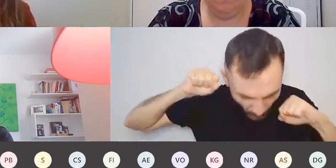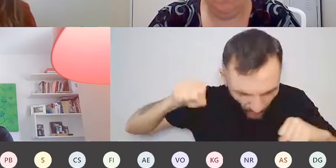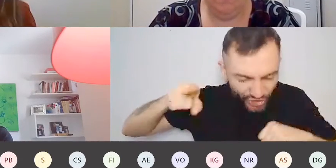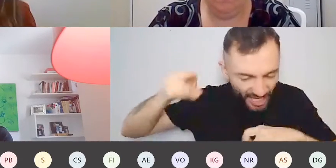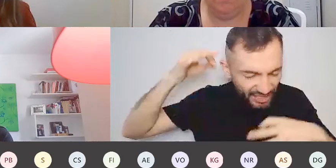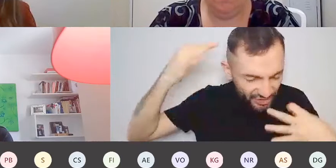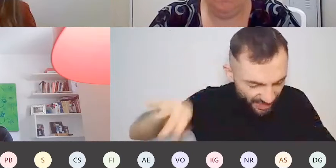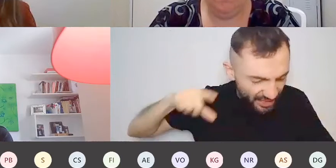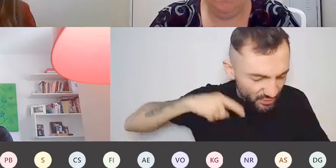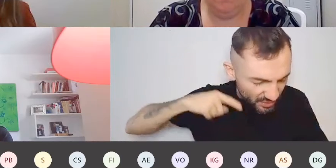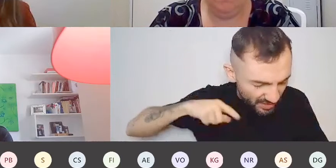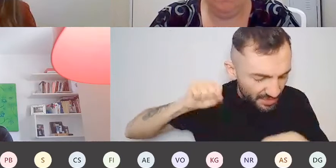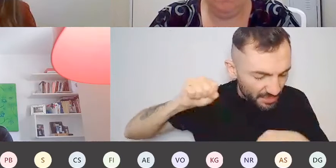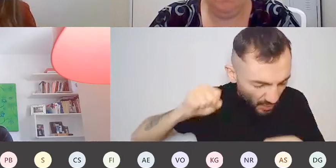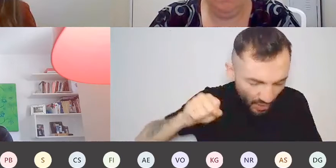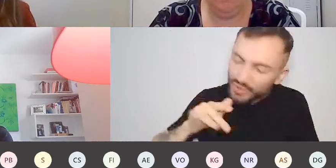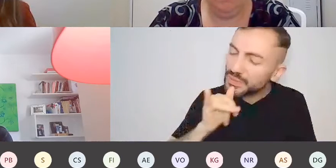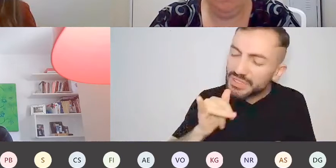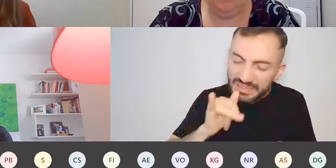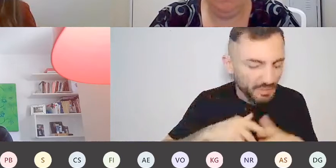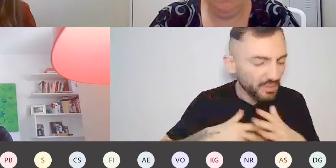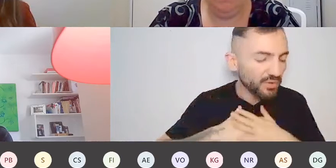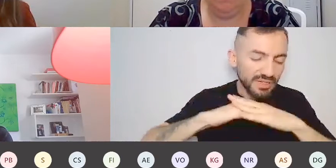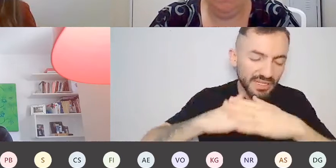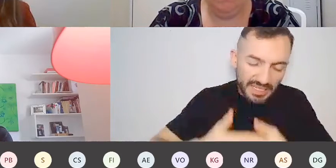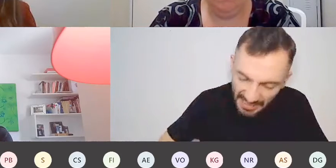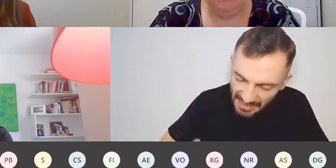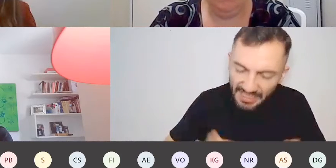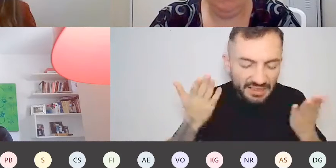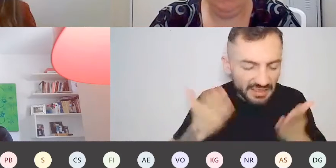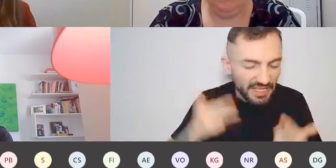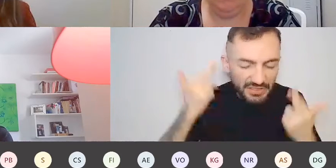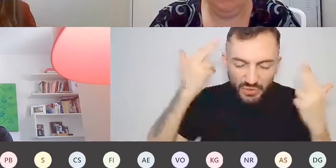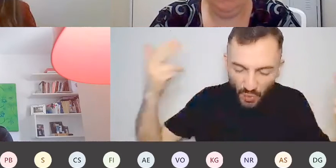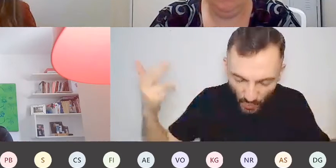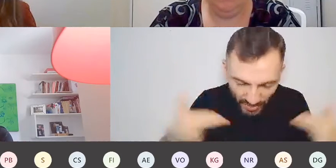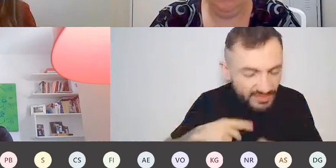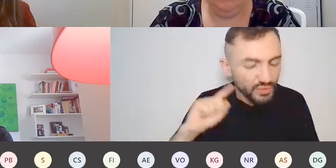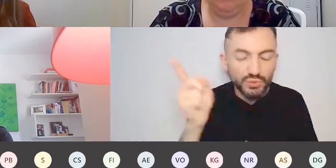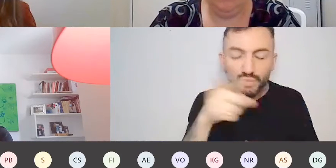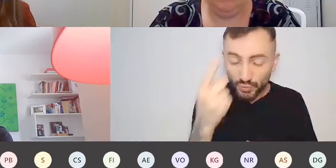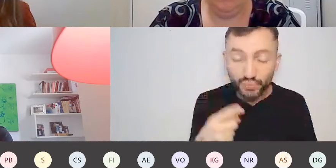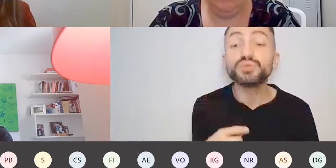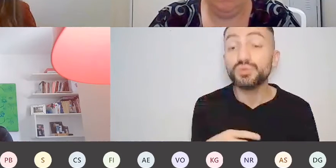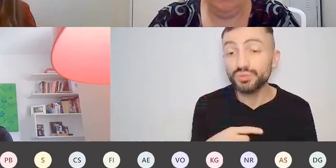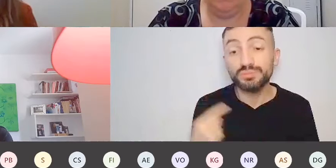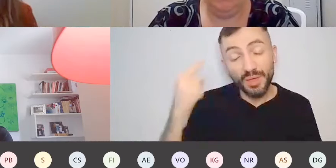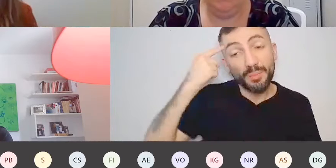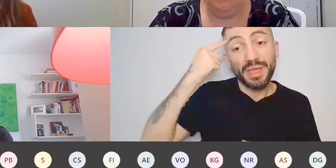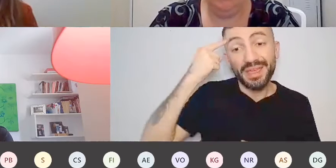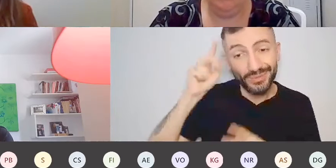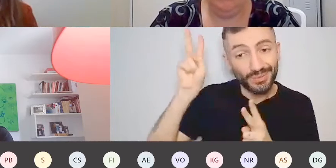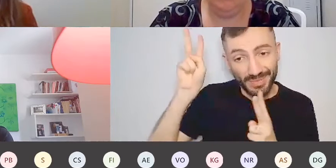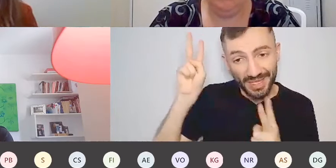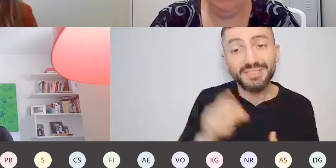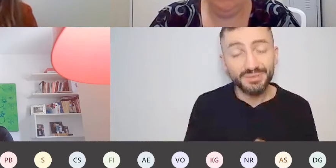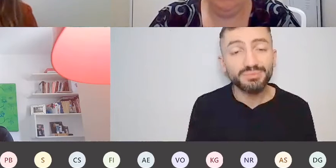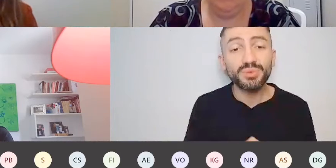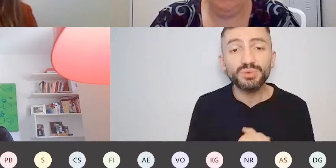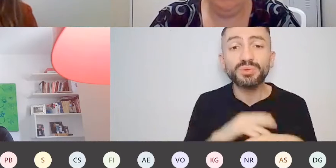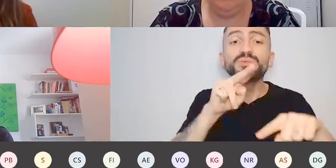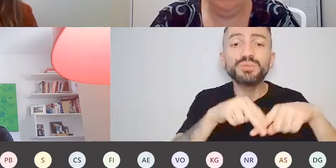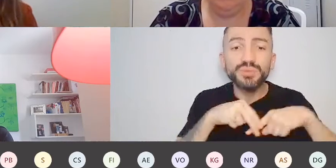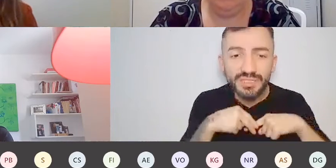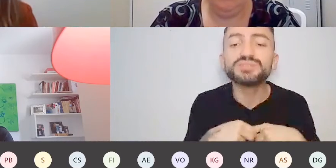de exercer seus direitos sexuais e reprodutivos como um todo, incluindo aí a maternidade, né? O desafio que nos é